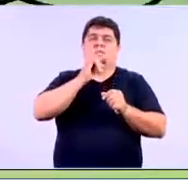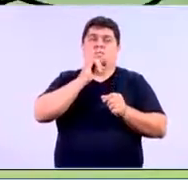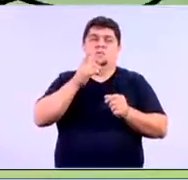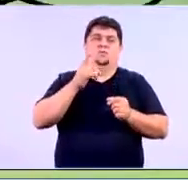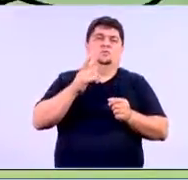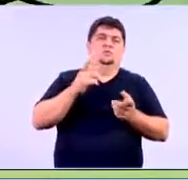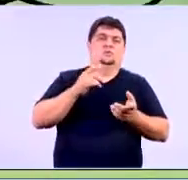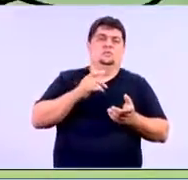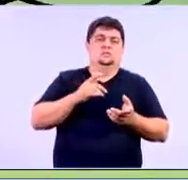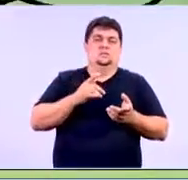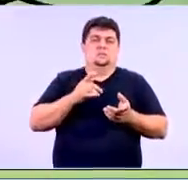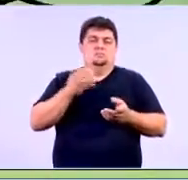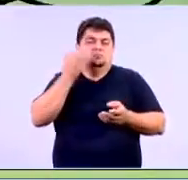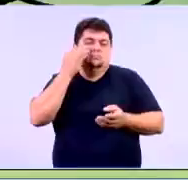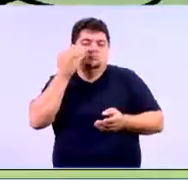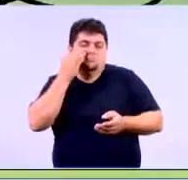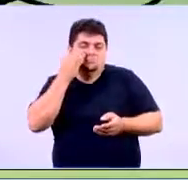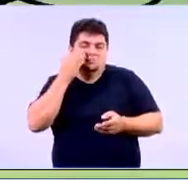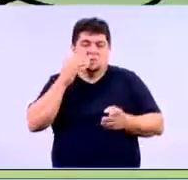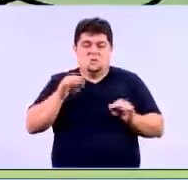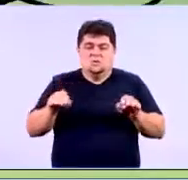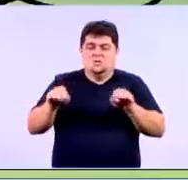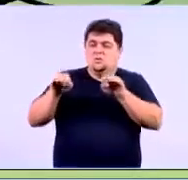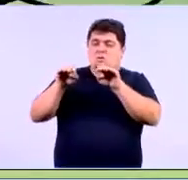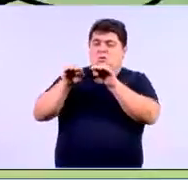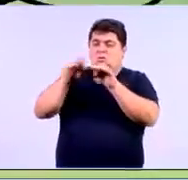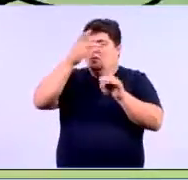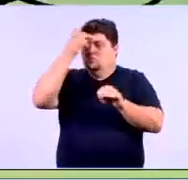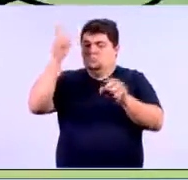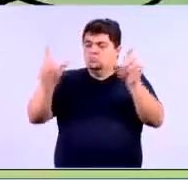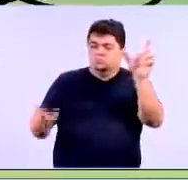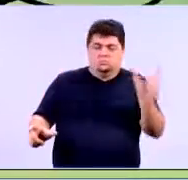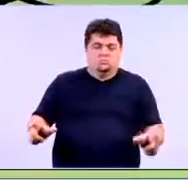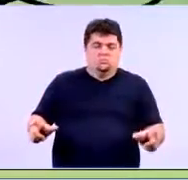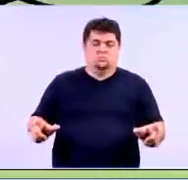que vem isso? É o princípio da isonomia, da igualdade entre o contribuinte